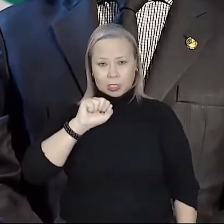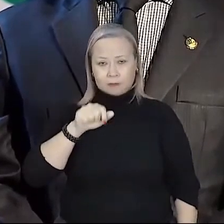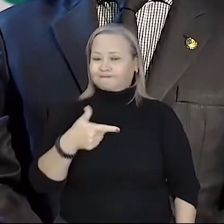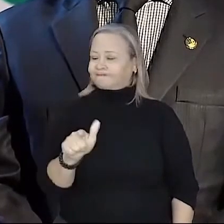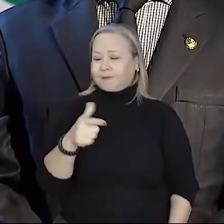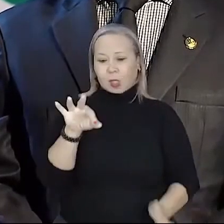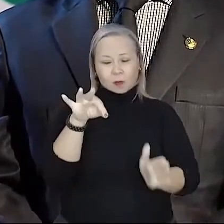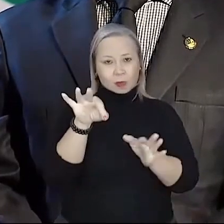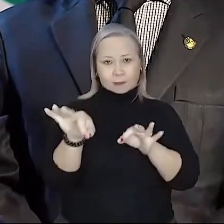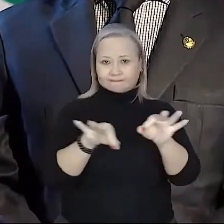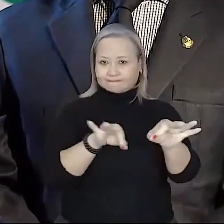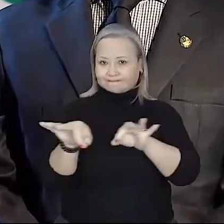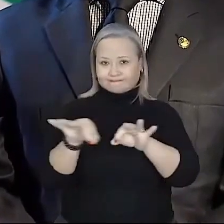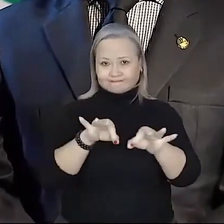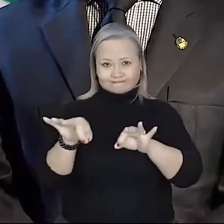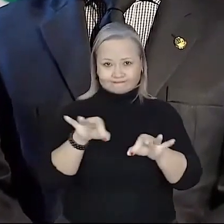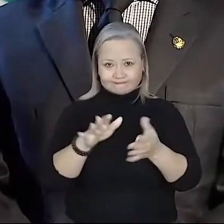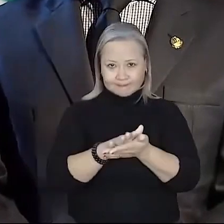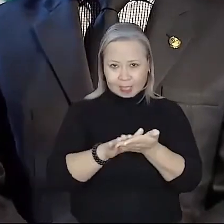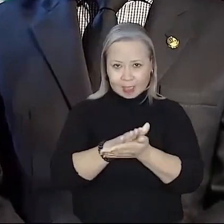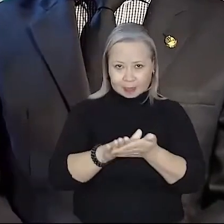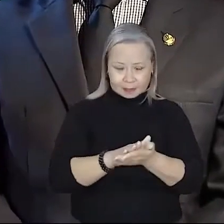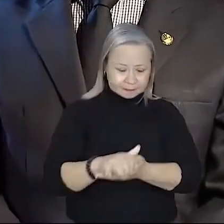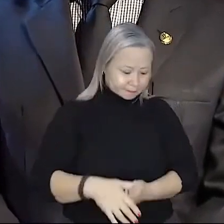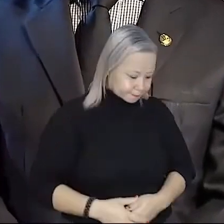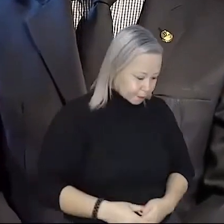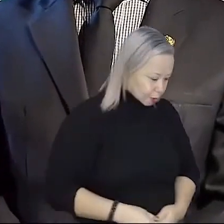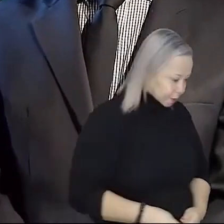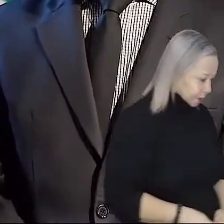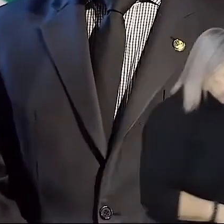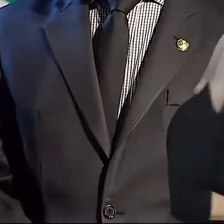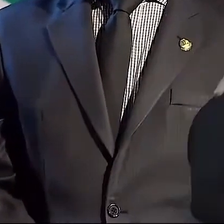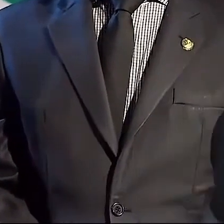há informação. E há problemas graves, simples de serem resolvidos.